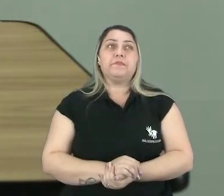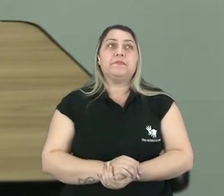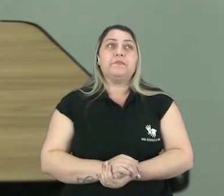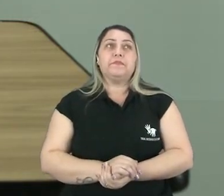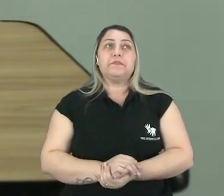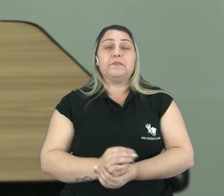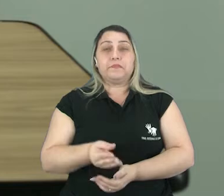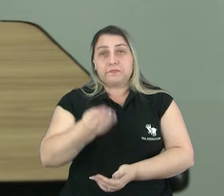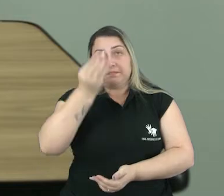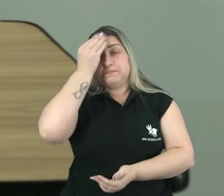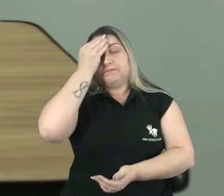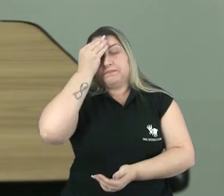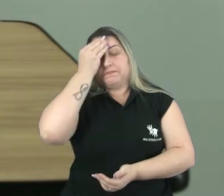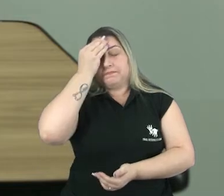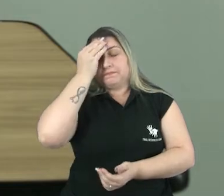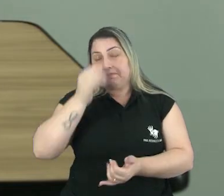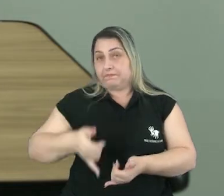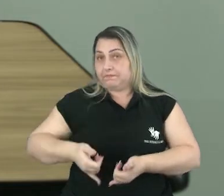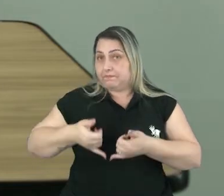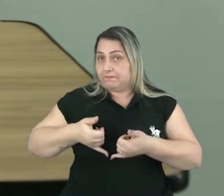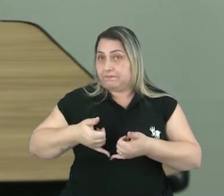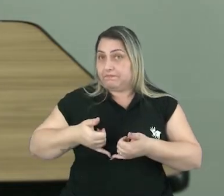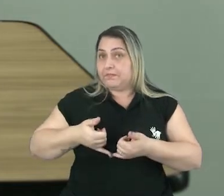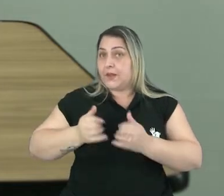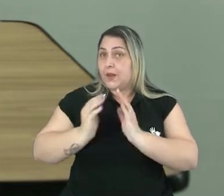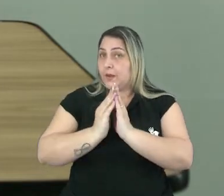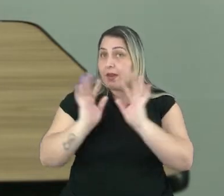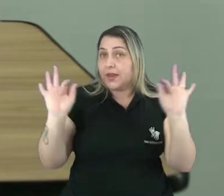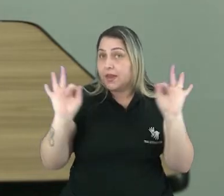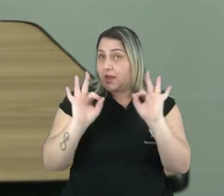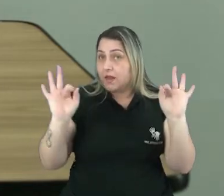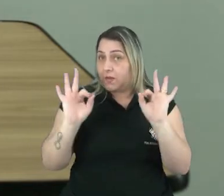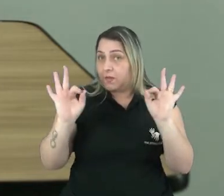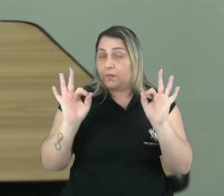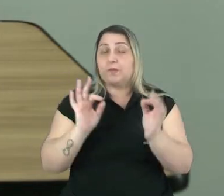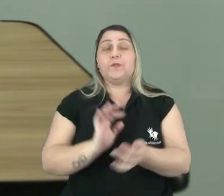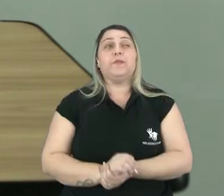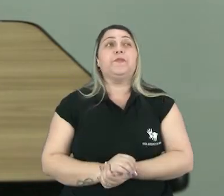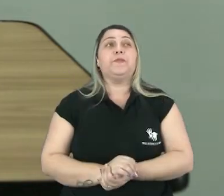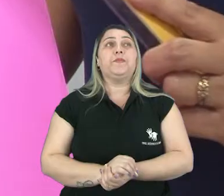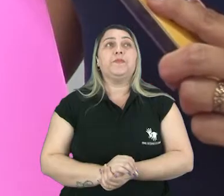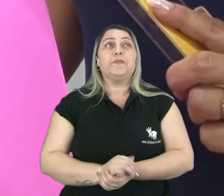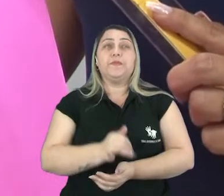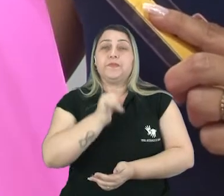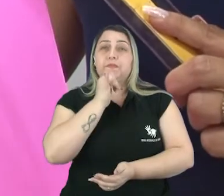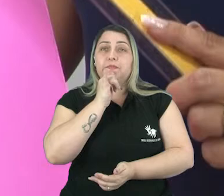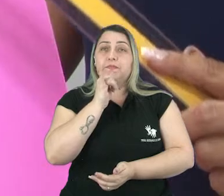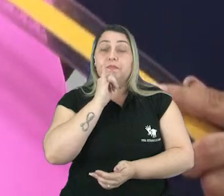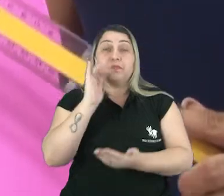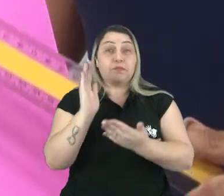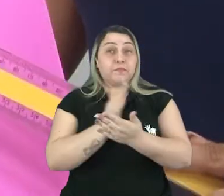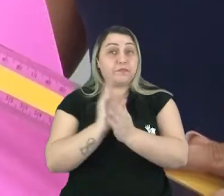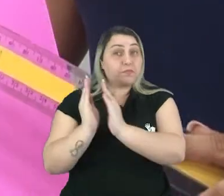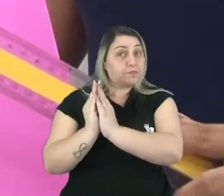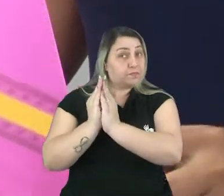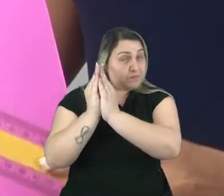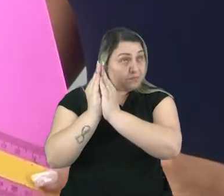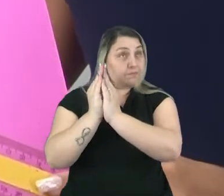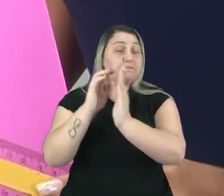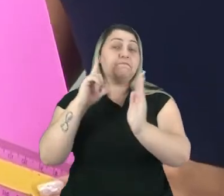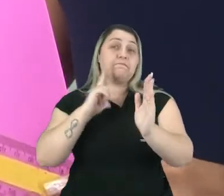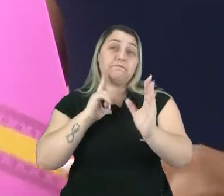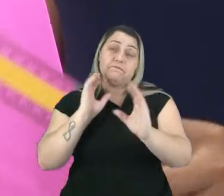para decorar a festa de aniversário ou outros eventos. Estes são os exemplos de alguns balões